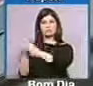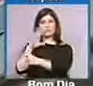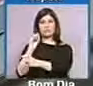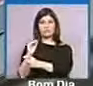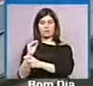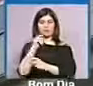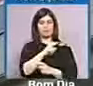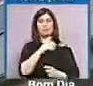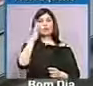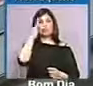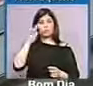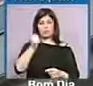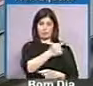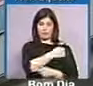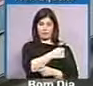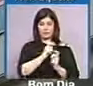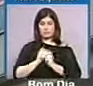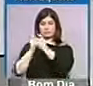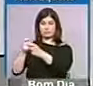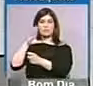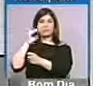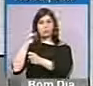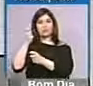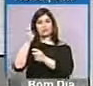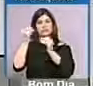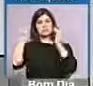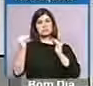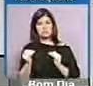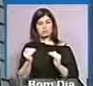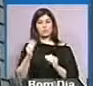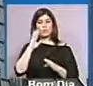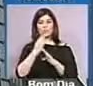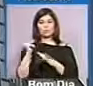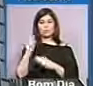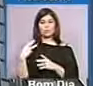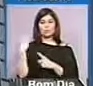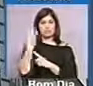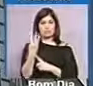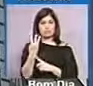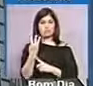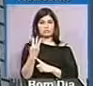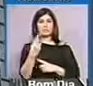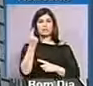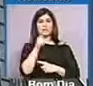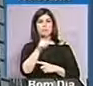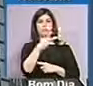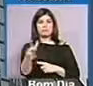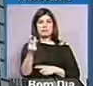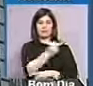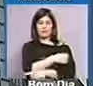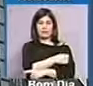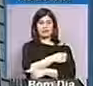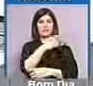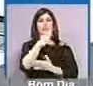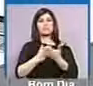do ano. O número de casas entregues à banca tem vindo a diminuir. Nos últimos três meses foram cerca de 1.100 imóveis, menos